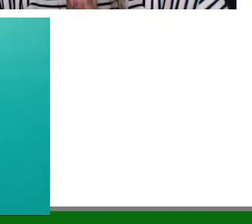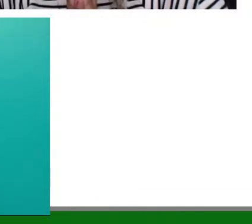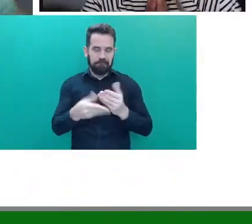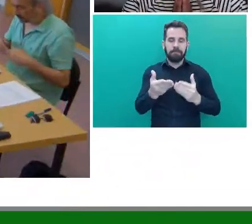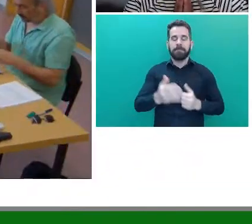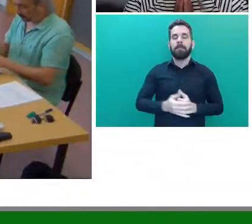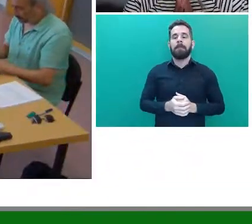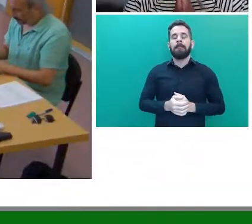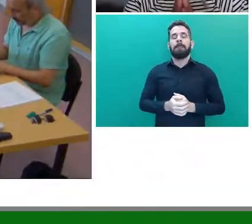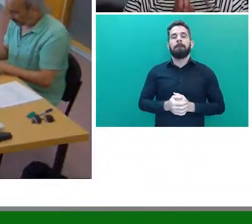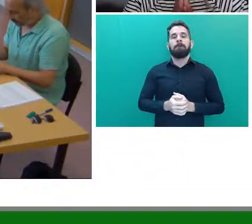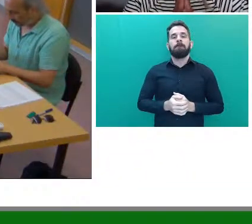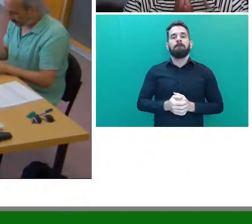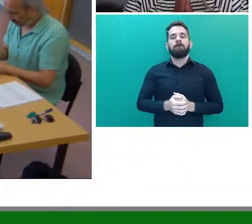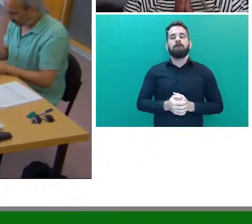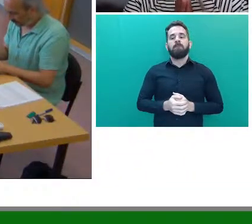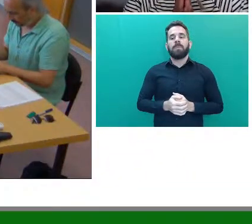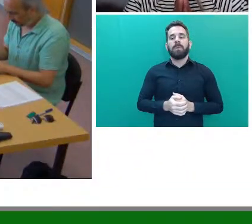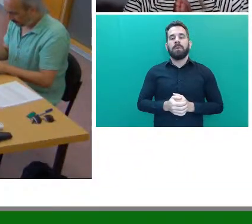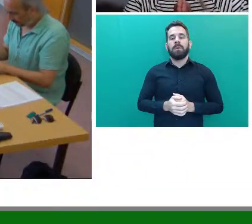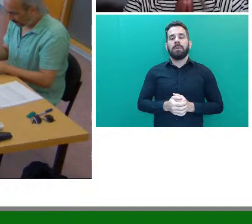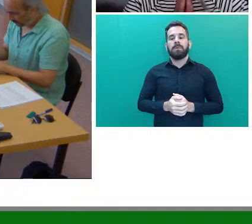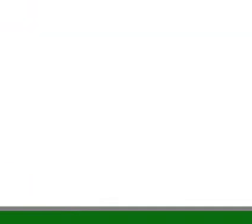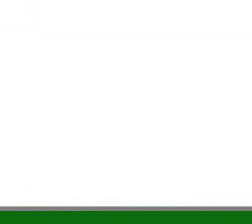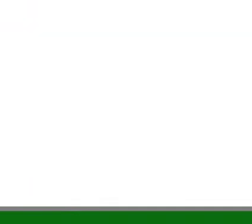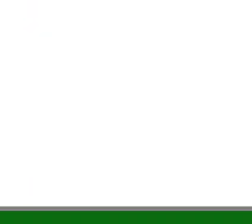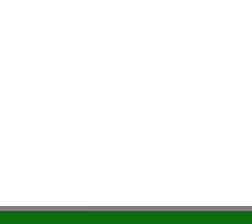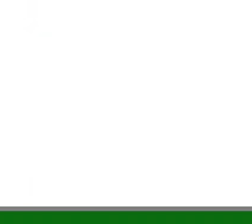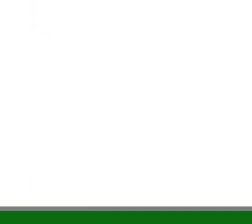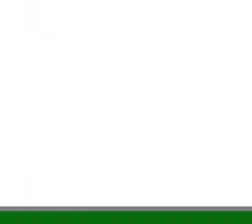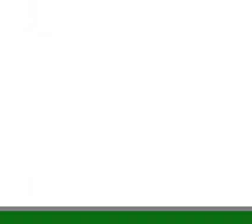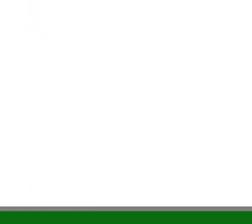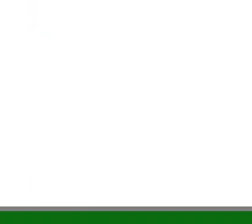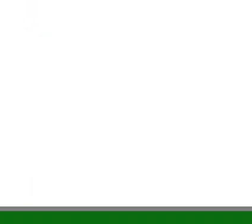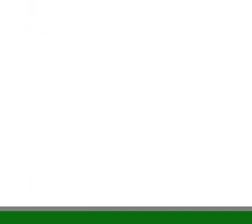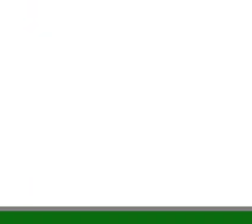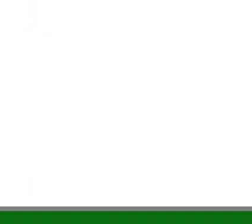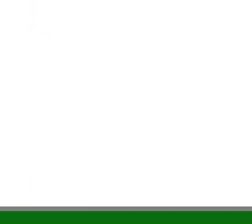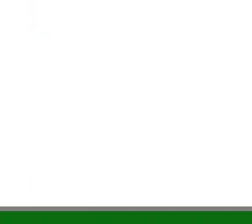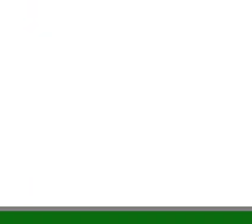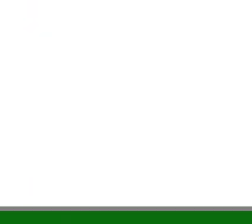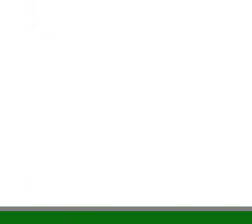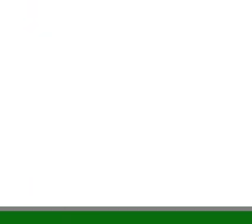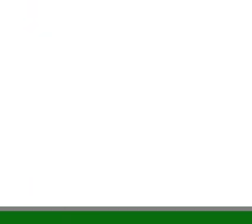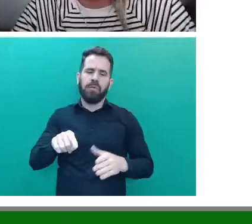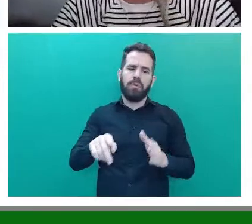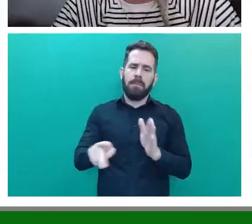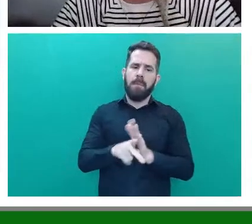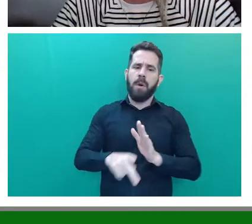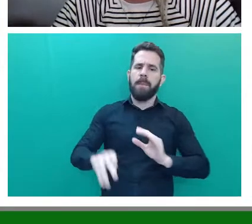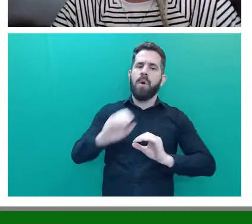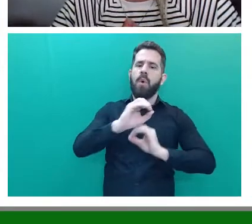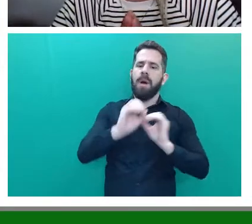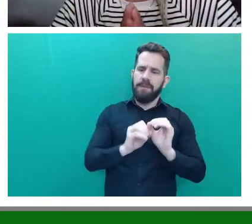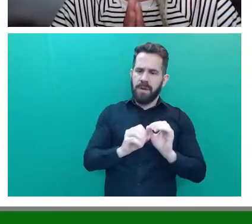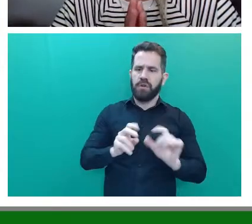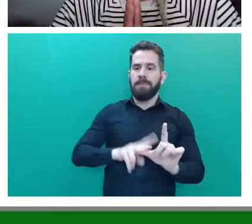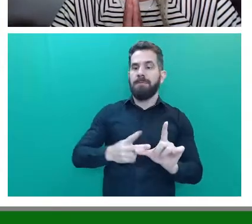Como que o bacharelado da UFG, o bacharelado em tradução, a você professora,